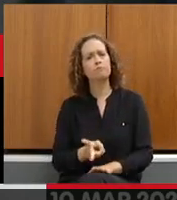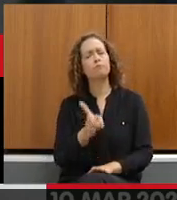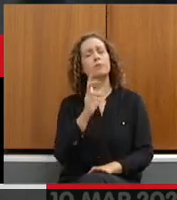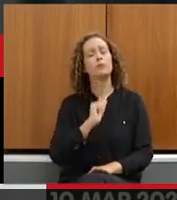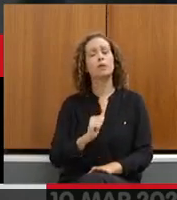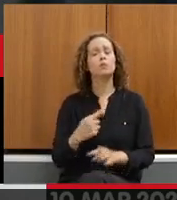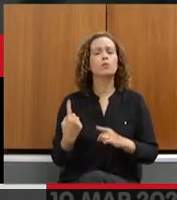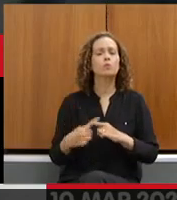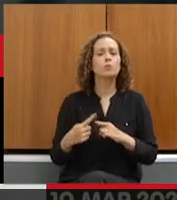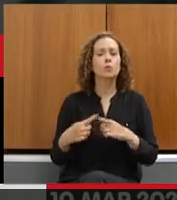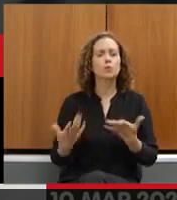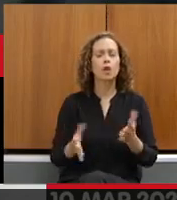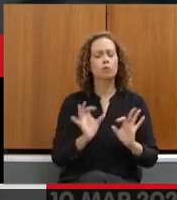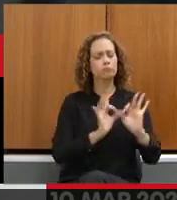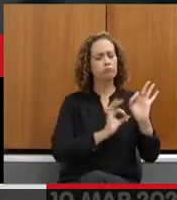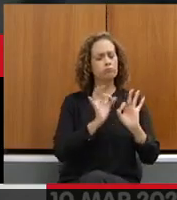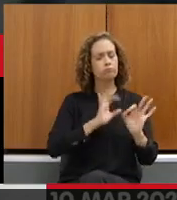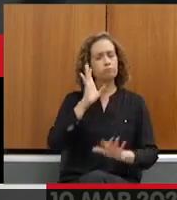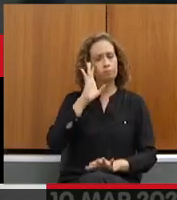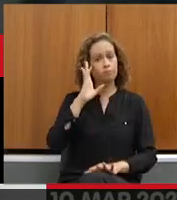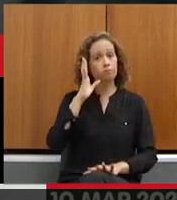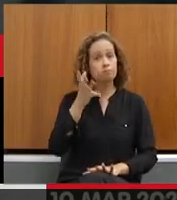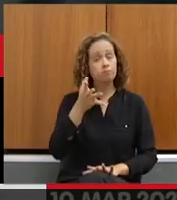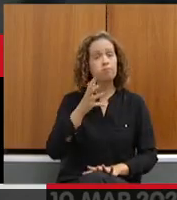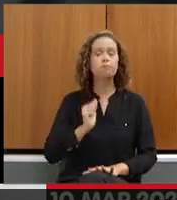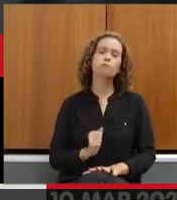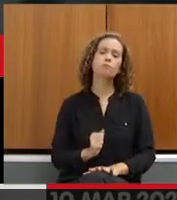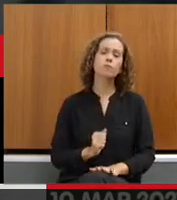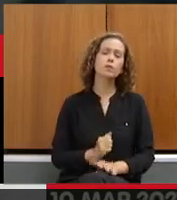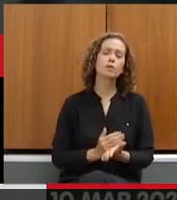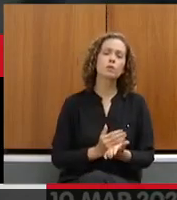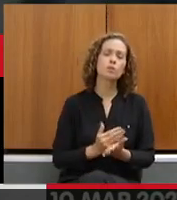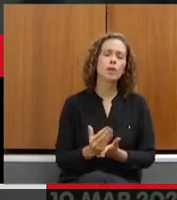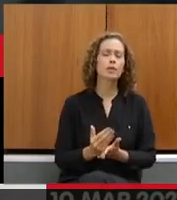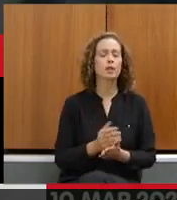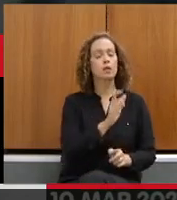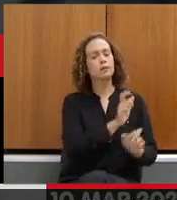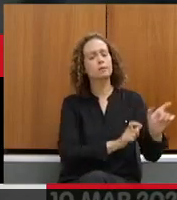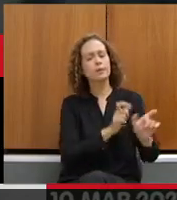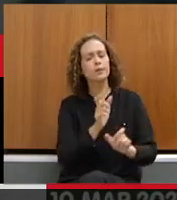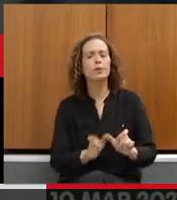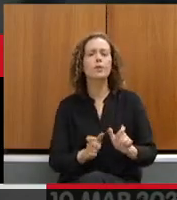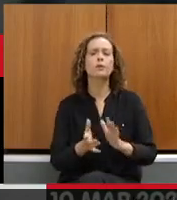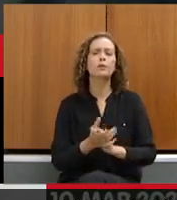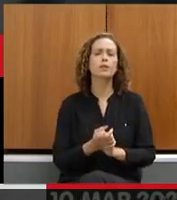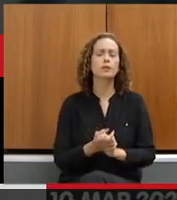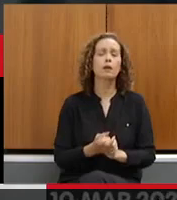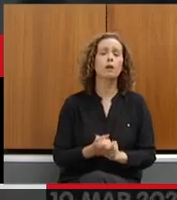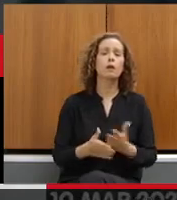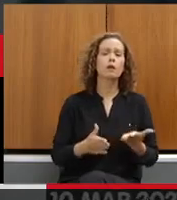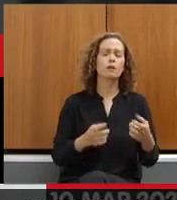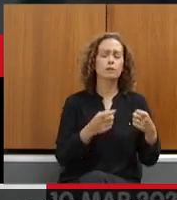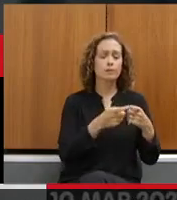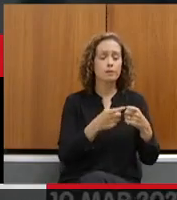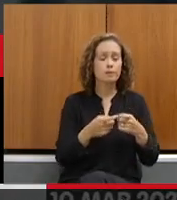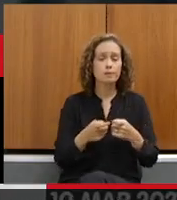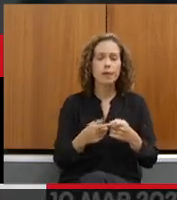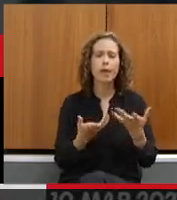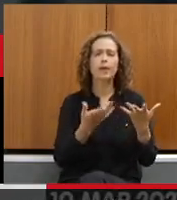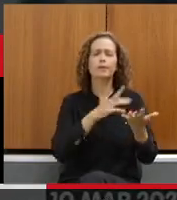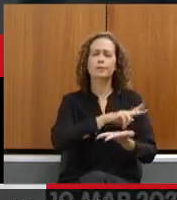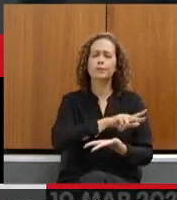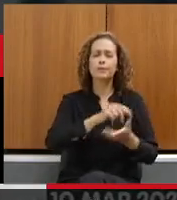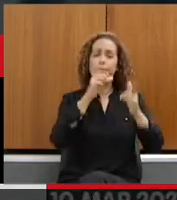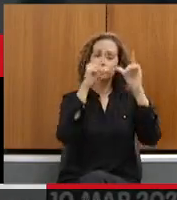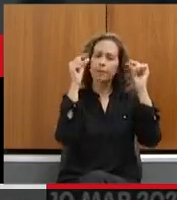um fluxo muito bem definido que ele passa naturalmente aqueles da linha de frente vai chegando seja uma vez que nós já estamos com mais